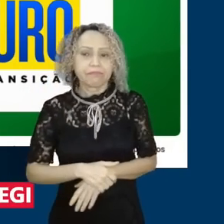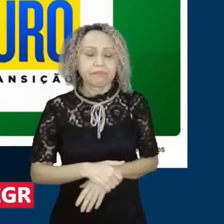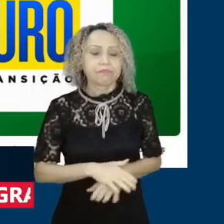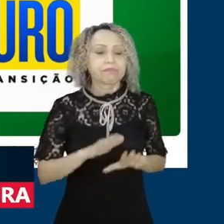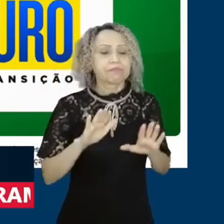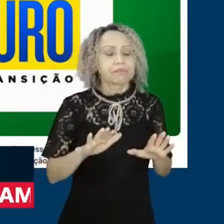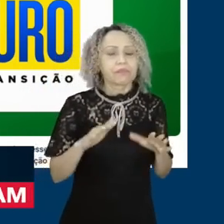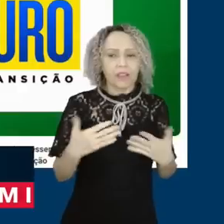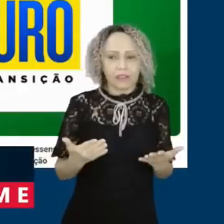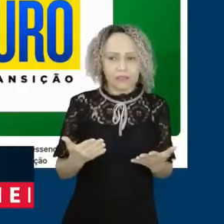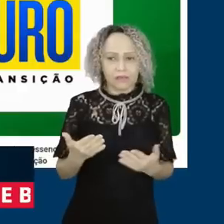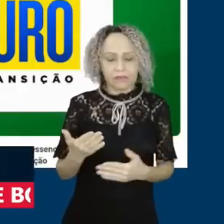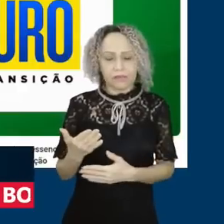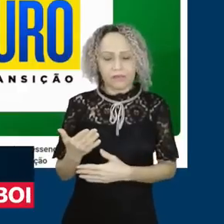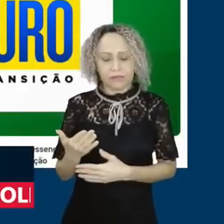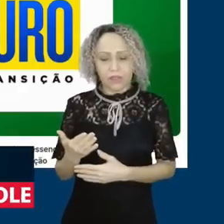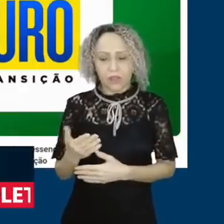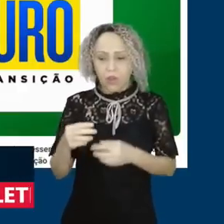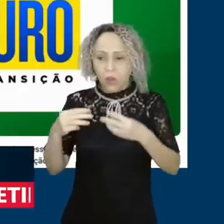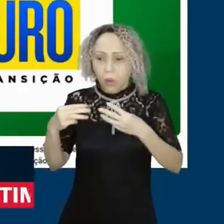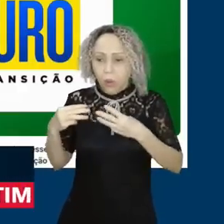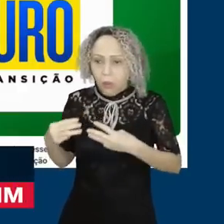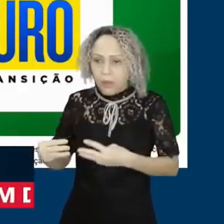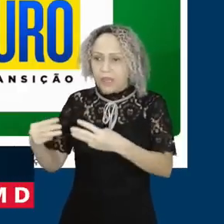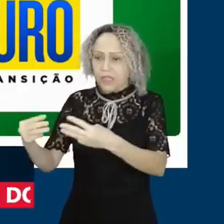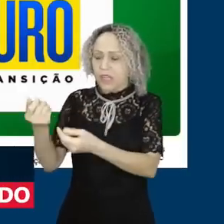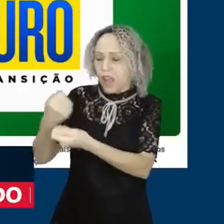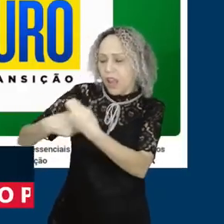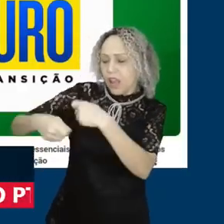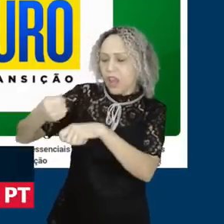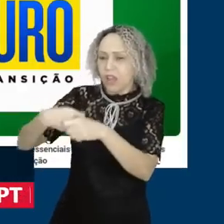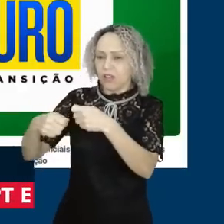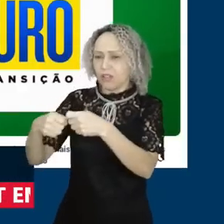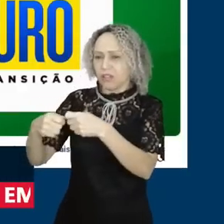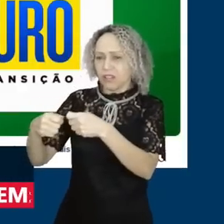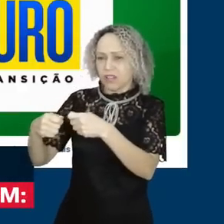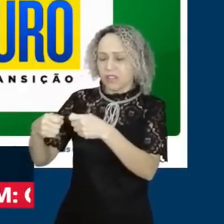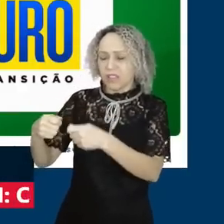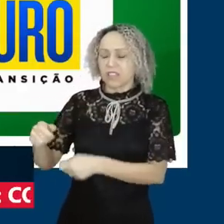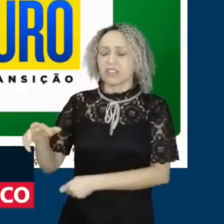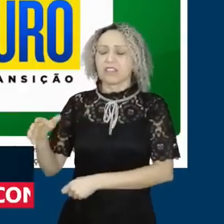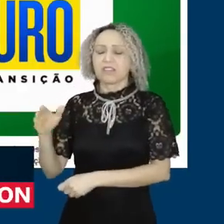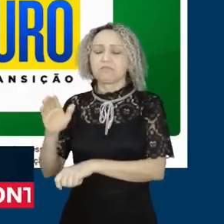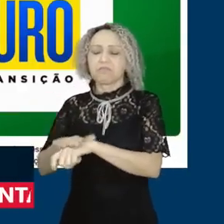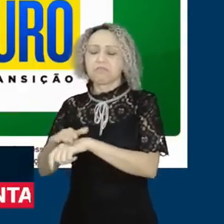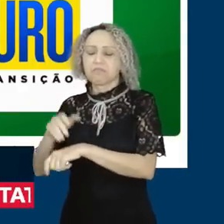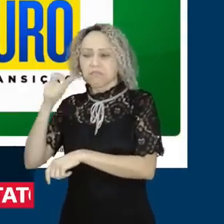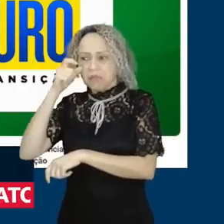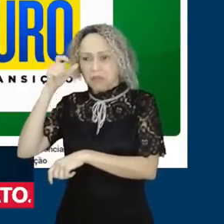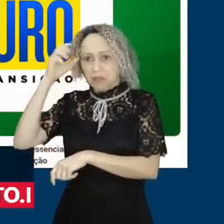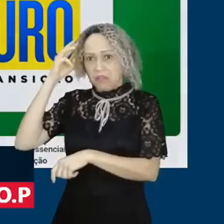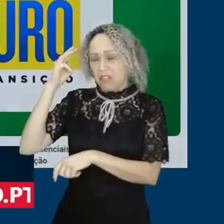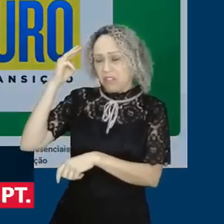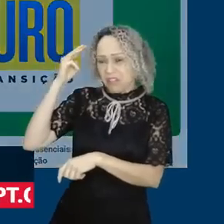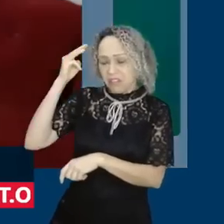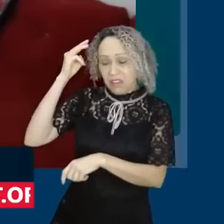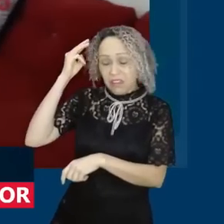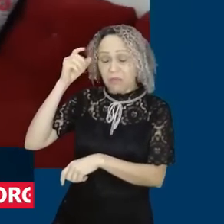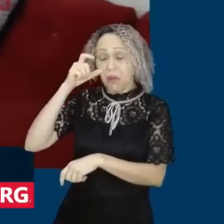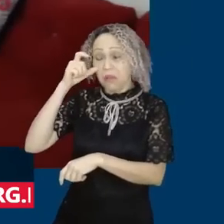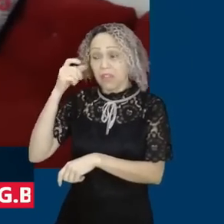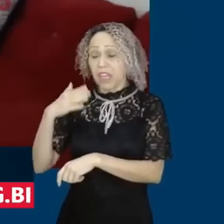Pois é, olha, veja você, Amanda, o Ministério da Economia do apreciador de paraísos fiscais, Paulo Guedes, se ressentiu